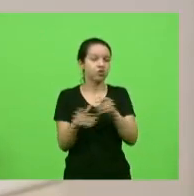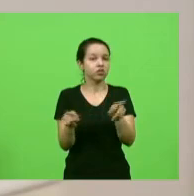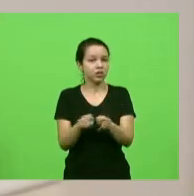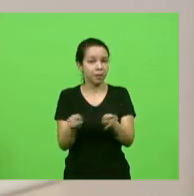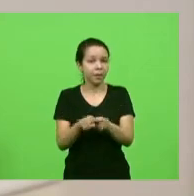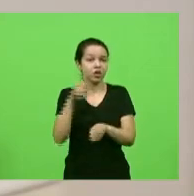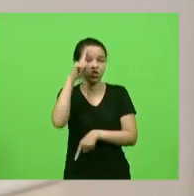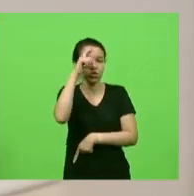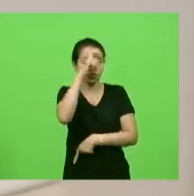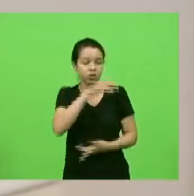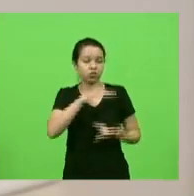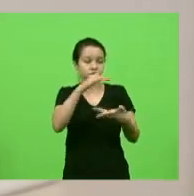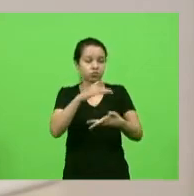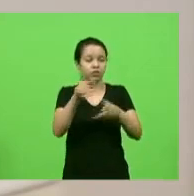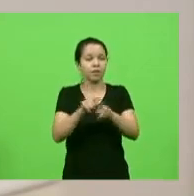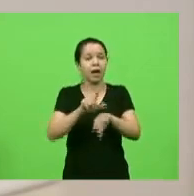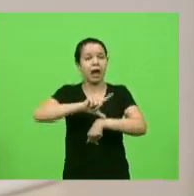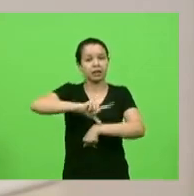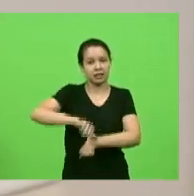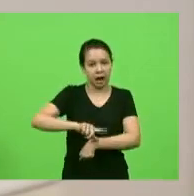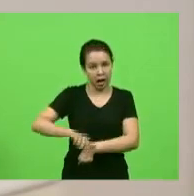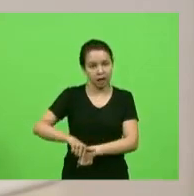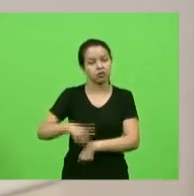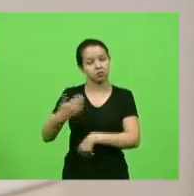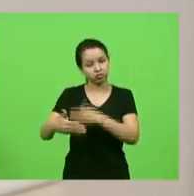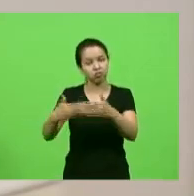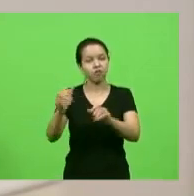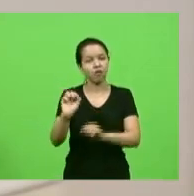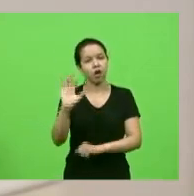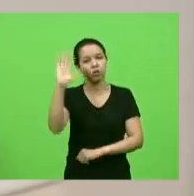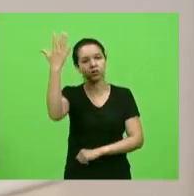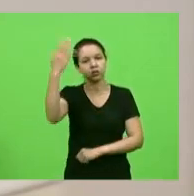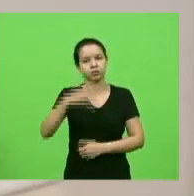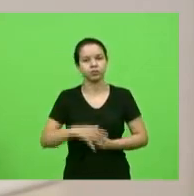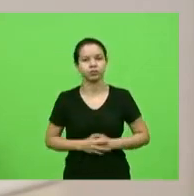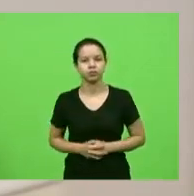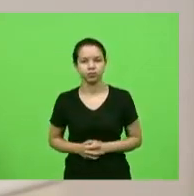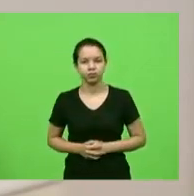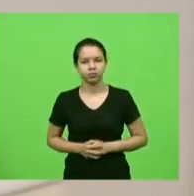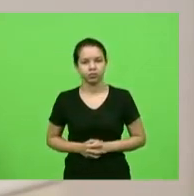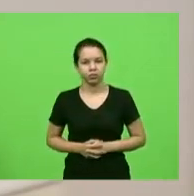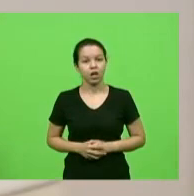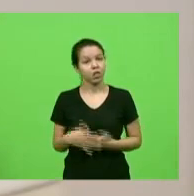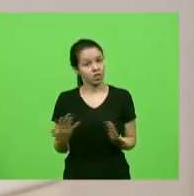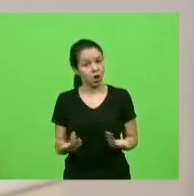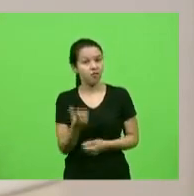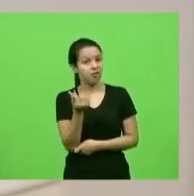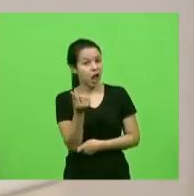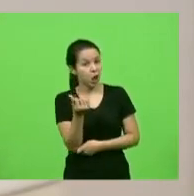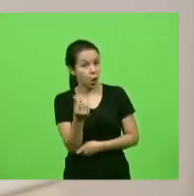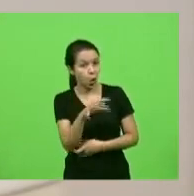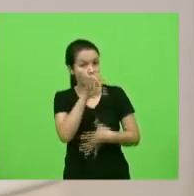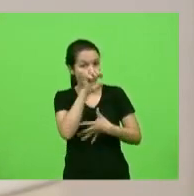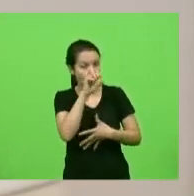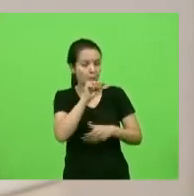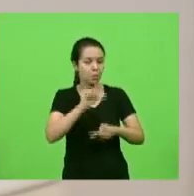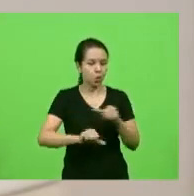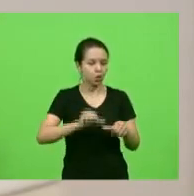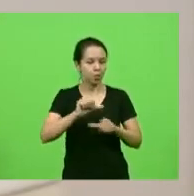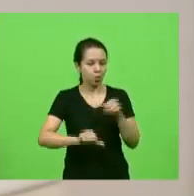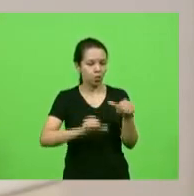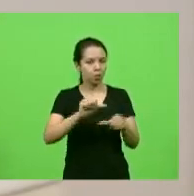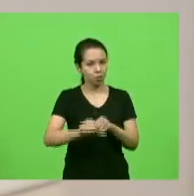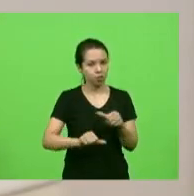fornecimento e atrasos do envio serão consequências. Desse modo, os valores dos equipamentos mudam a todo momento, fecha